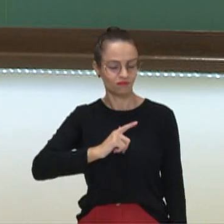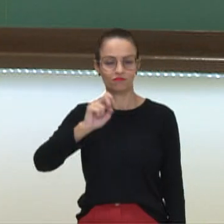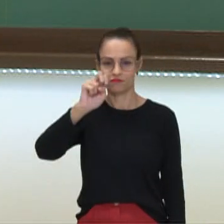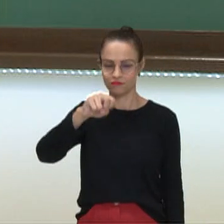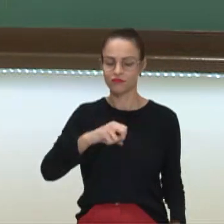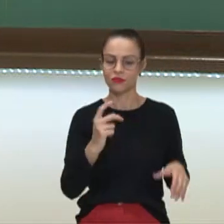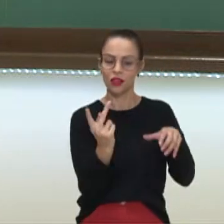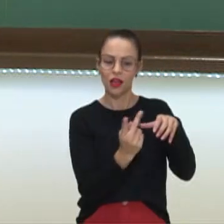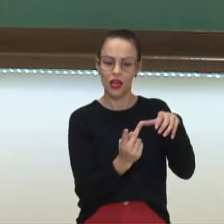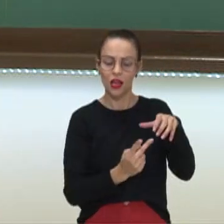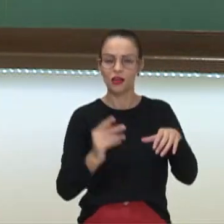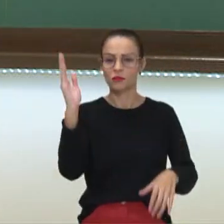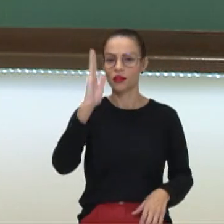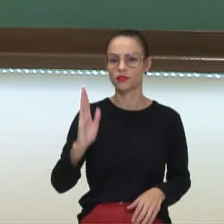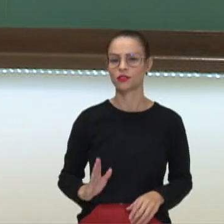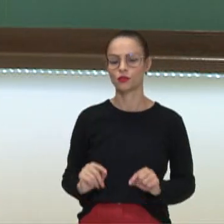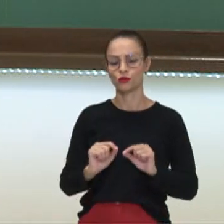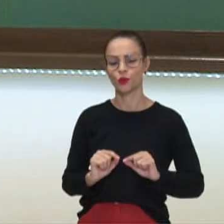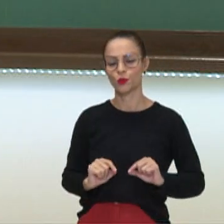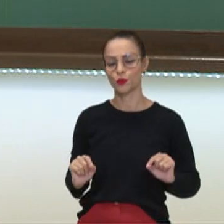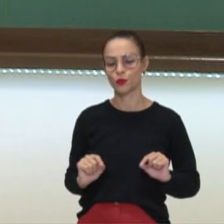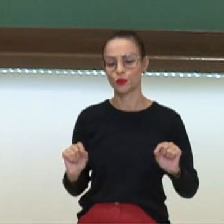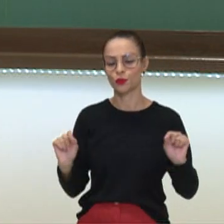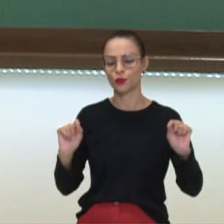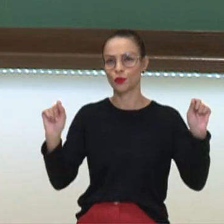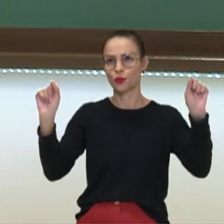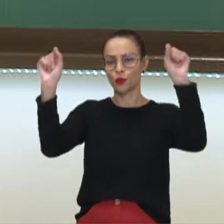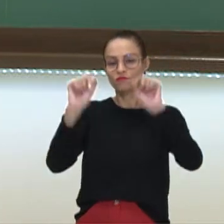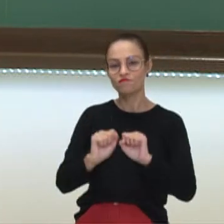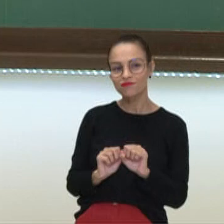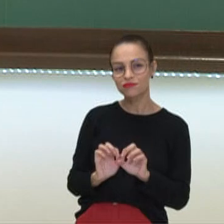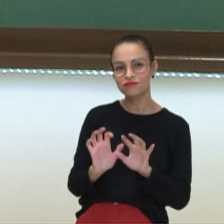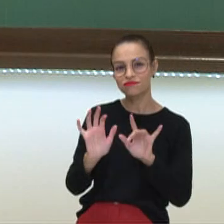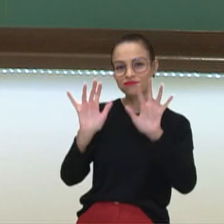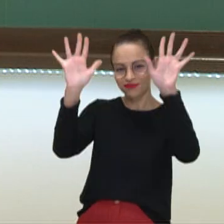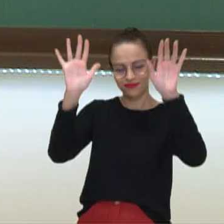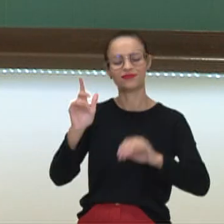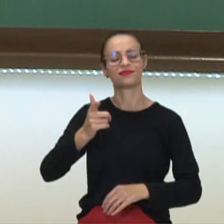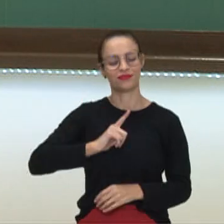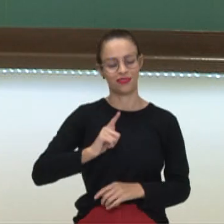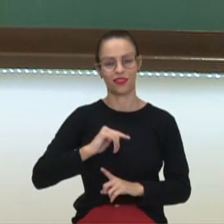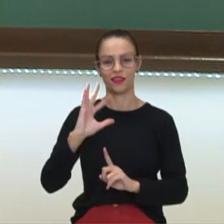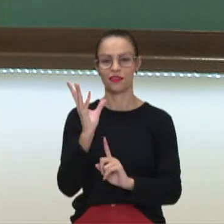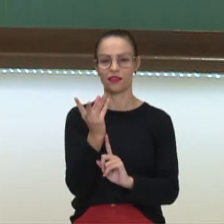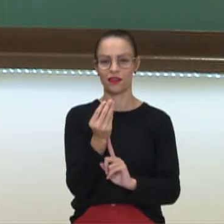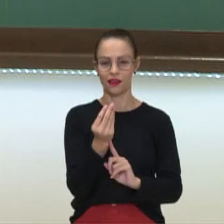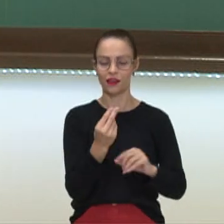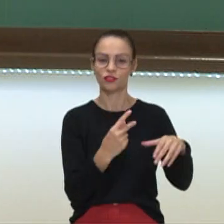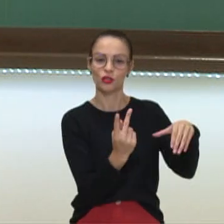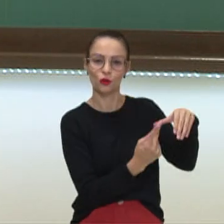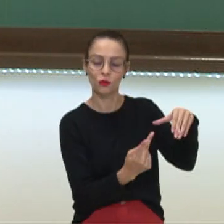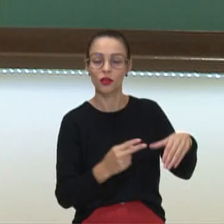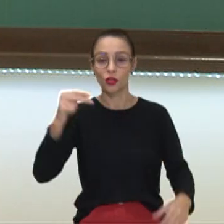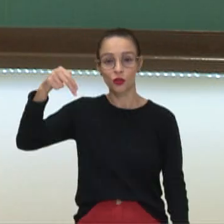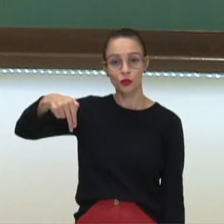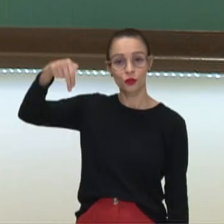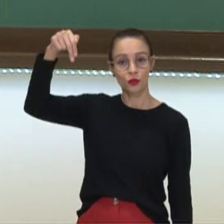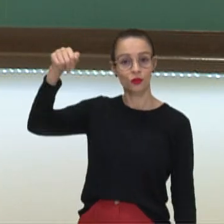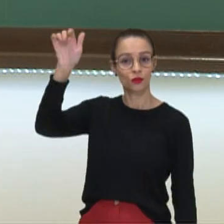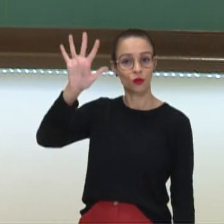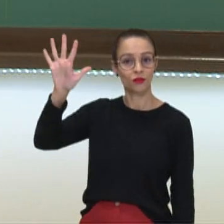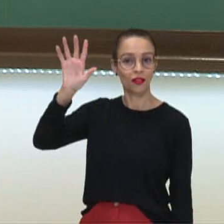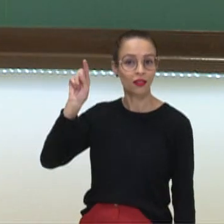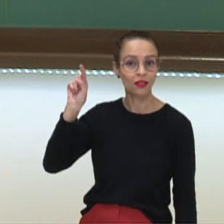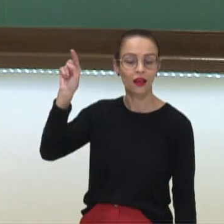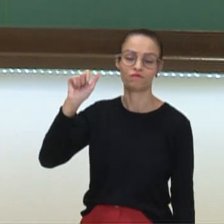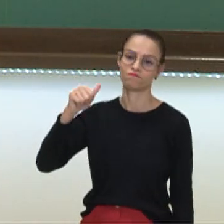está espalhada aí pelo nosso Brasilzão, né? Em toda parte temos arte rupestre. Na região Nordeste vai ter mais, né?